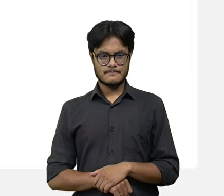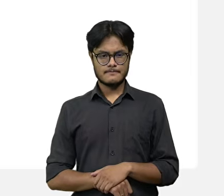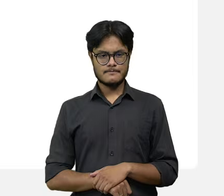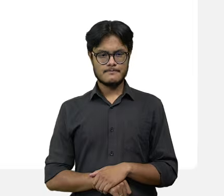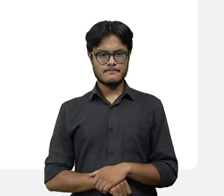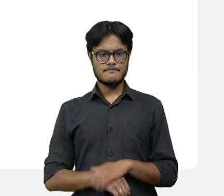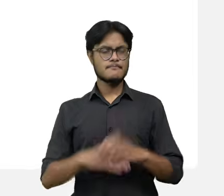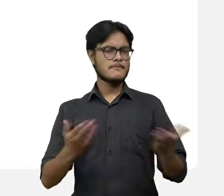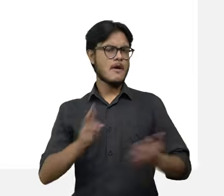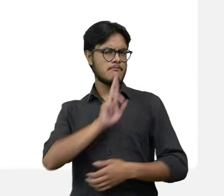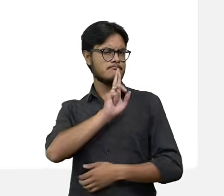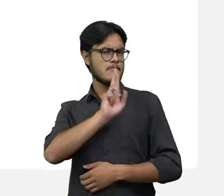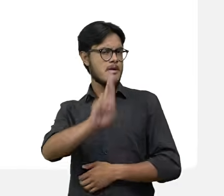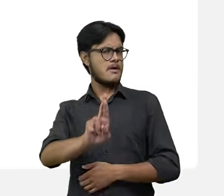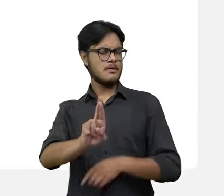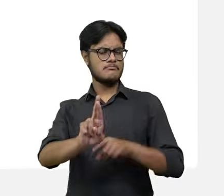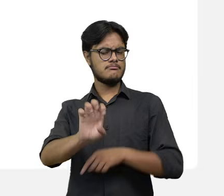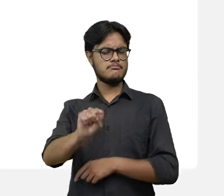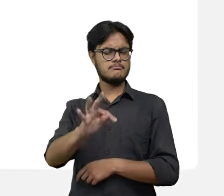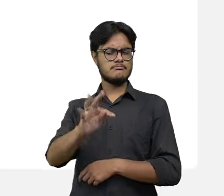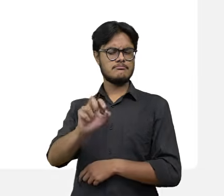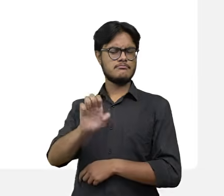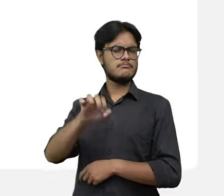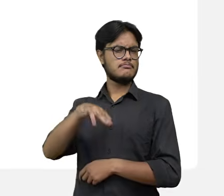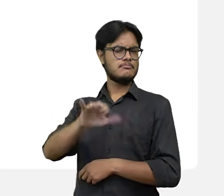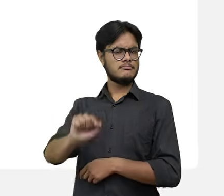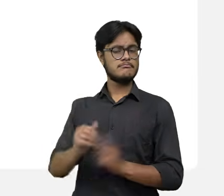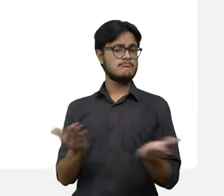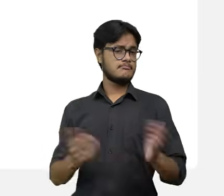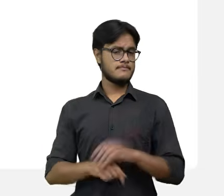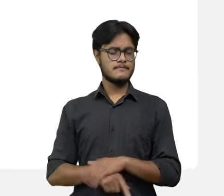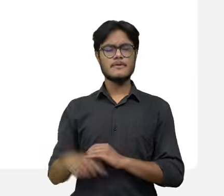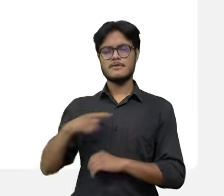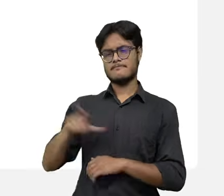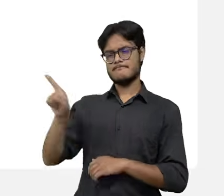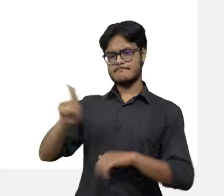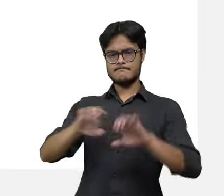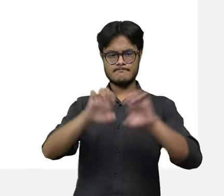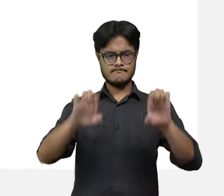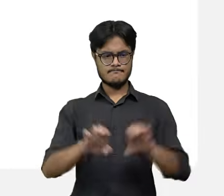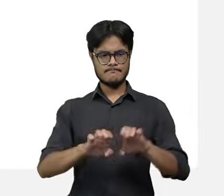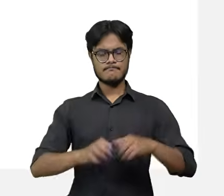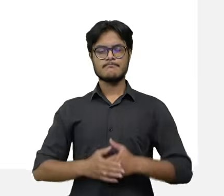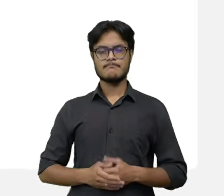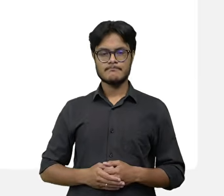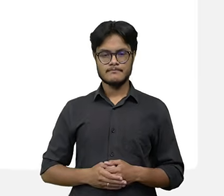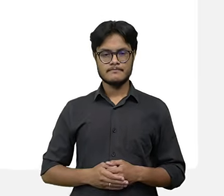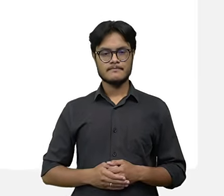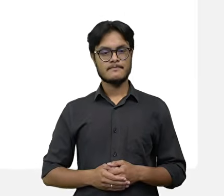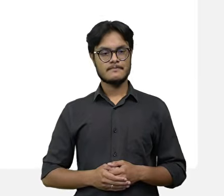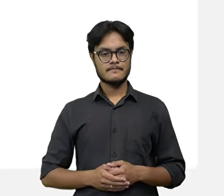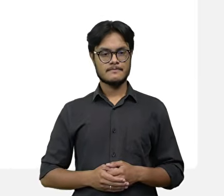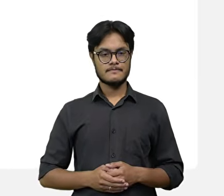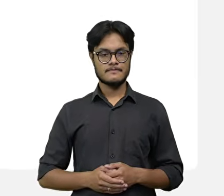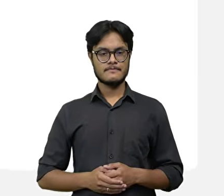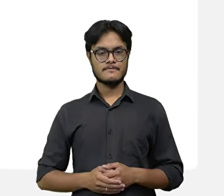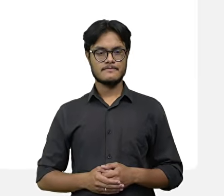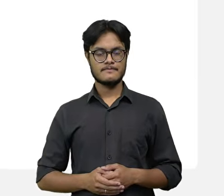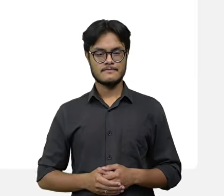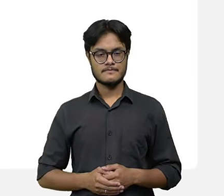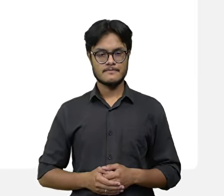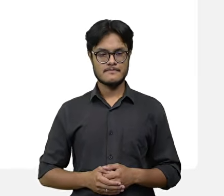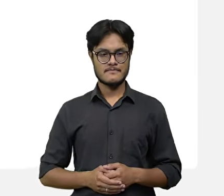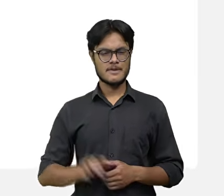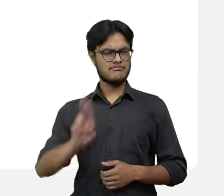Qual o valor da resistência interna? O igual a E menos RI. Nós temos aqui, ó, a equação do gerador, mas a gente nem